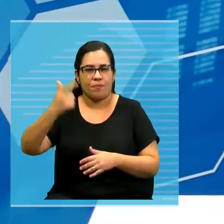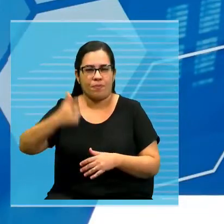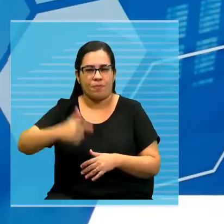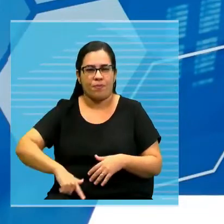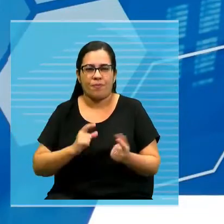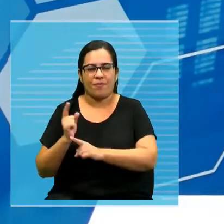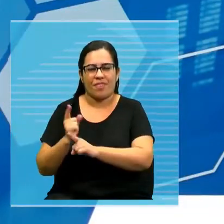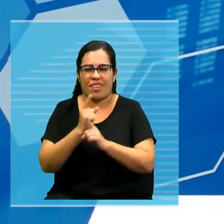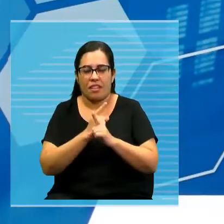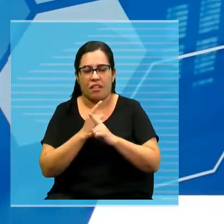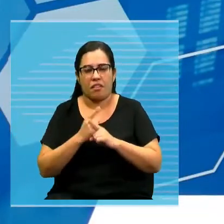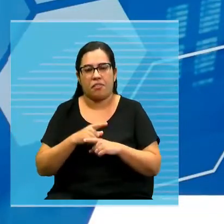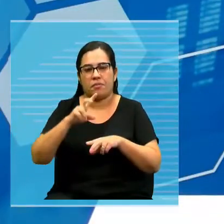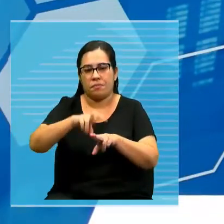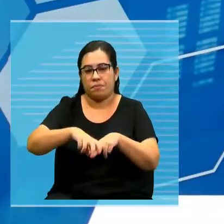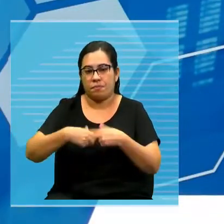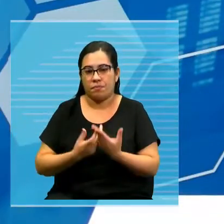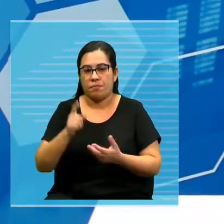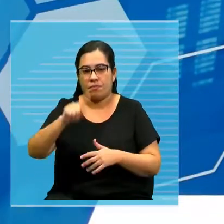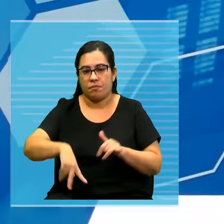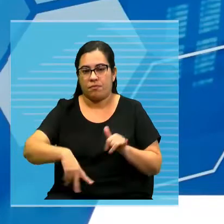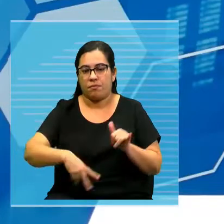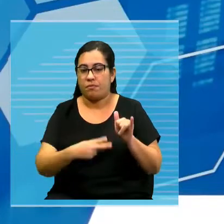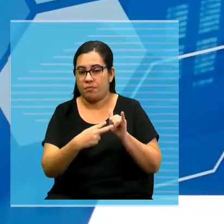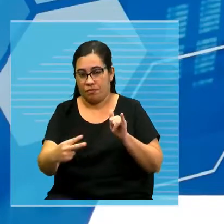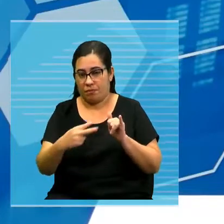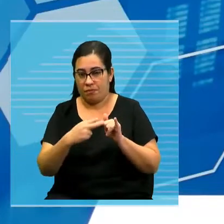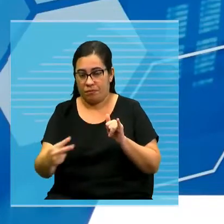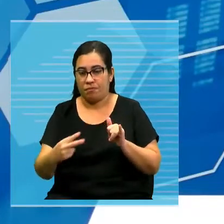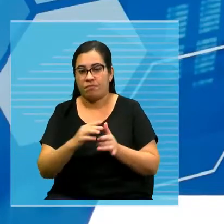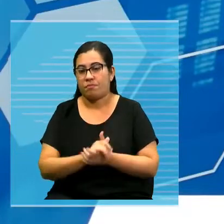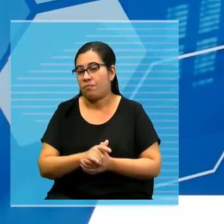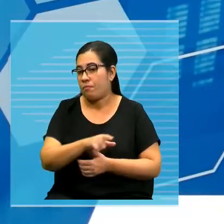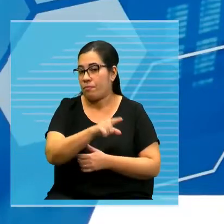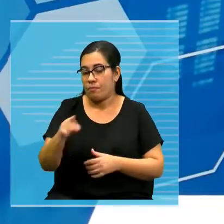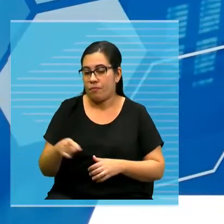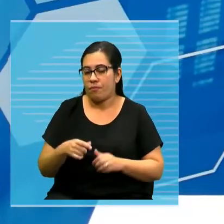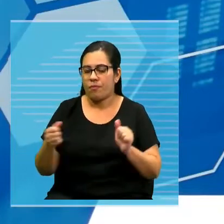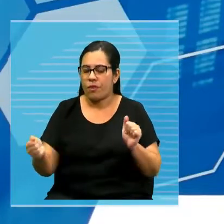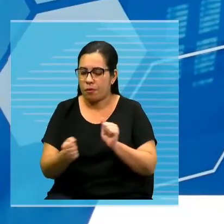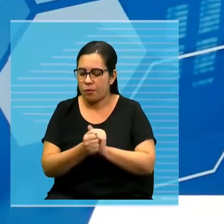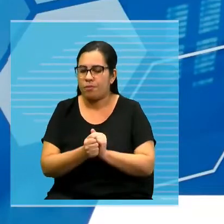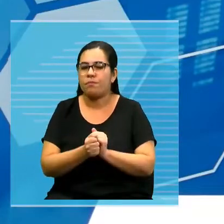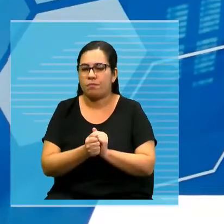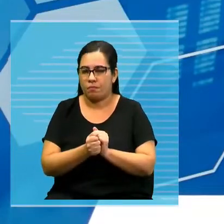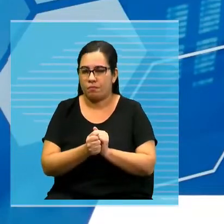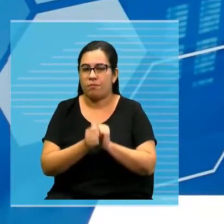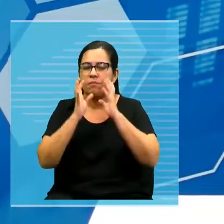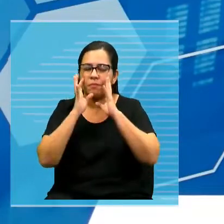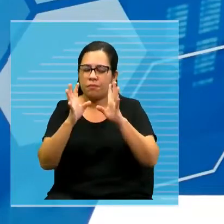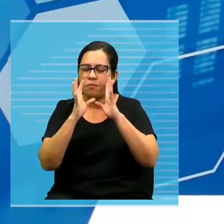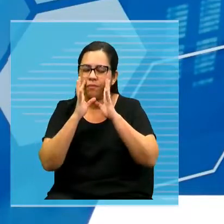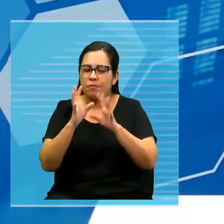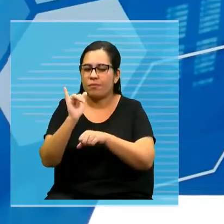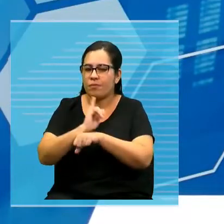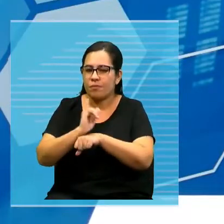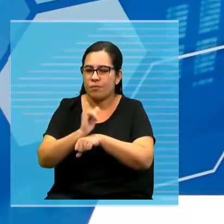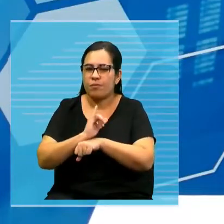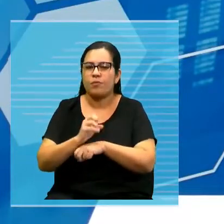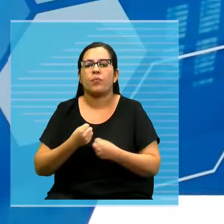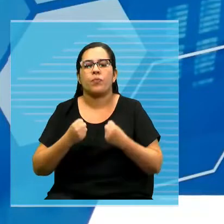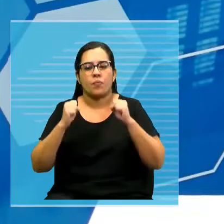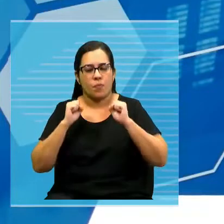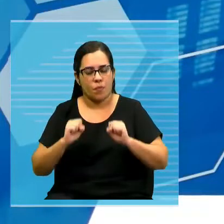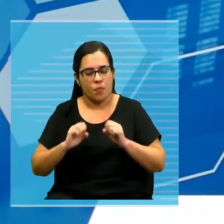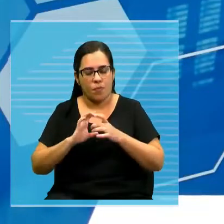um encontro aqui pelo Canal educação então você que está aqui conectado no nosso canal do YouTube manda aqui um